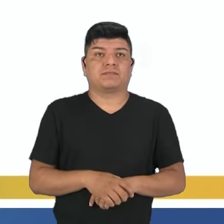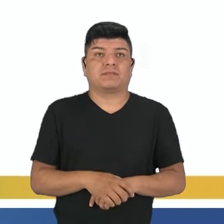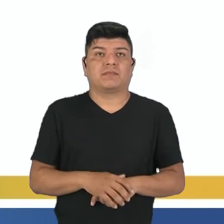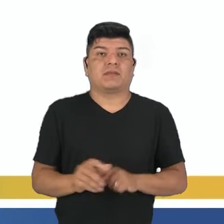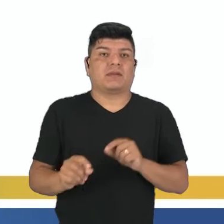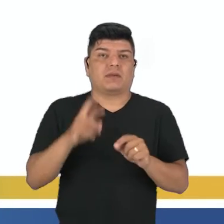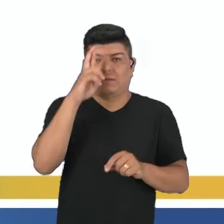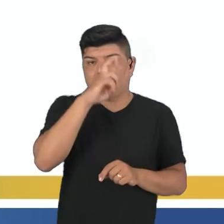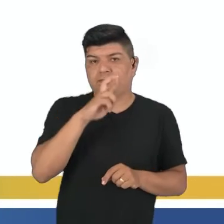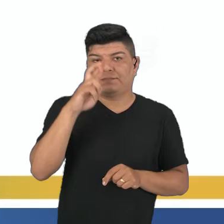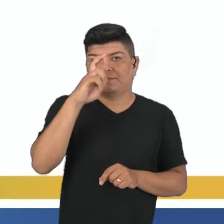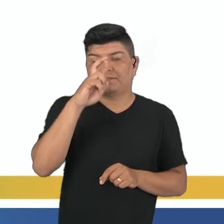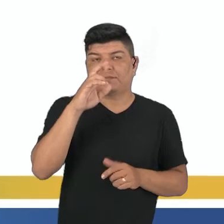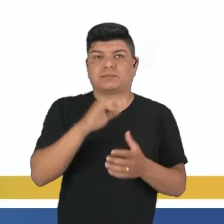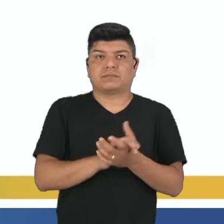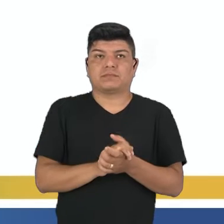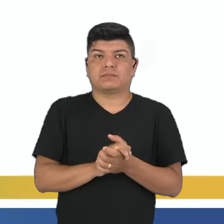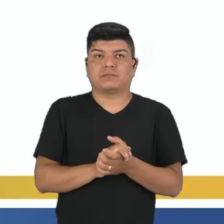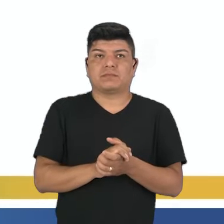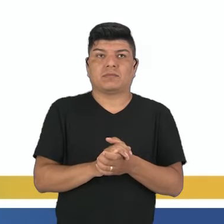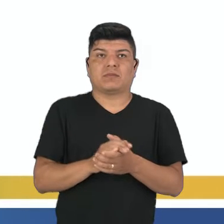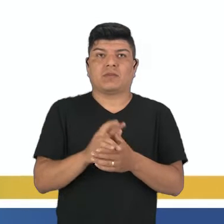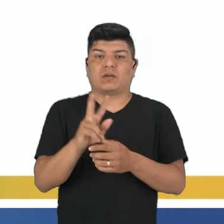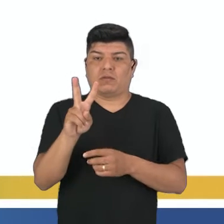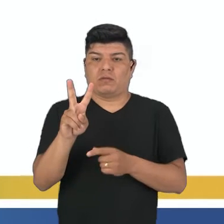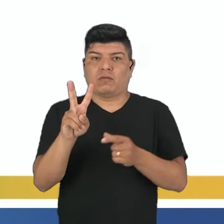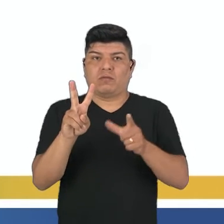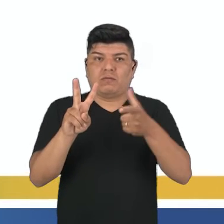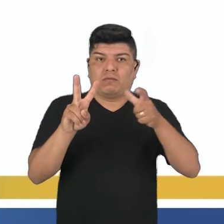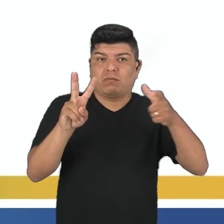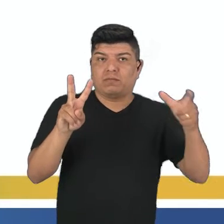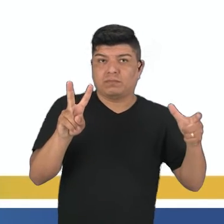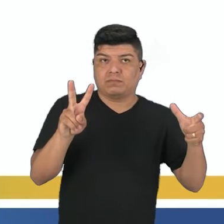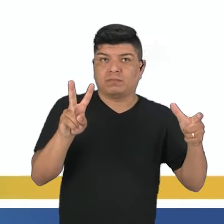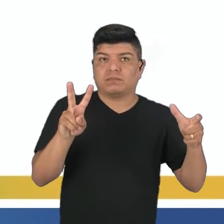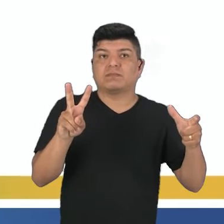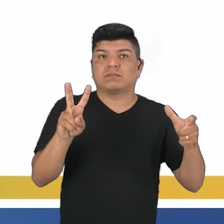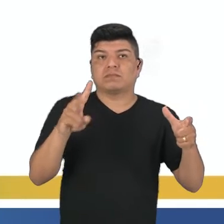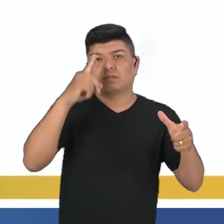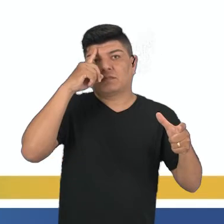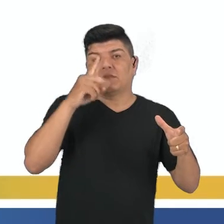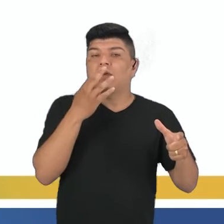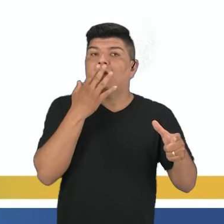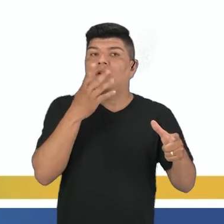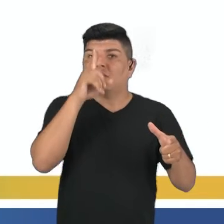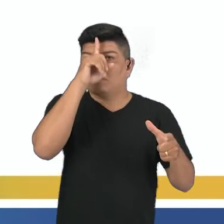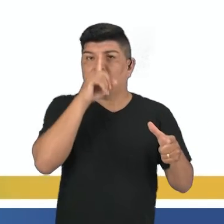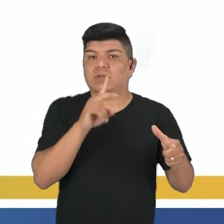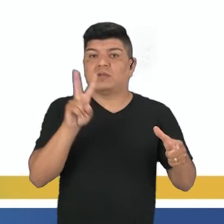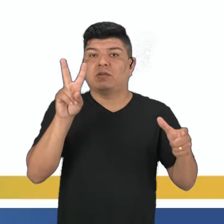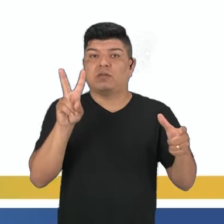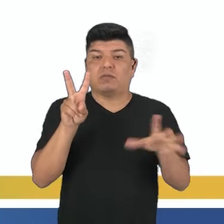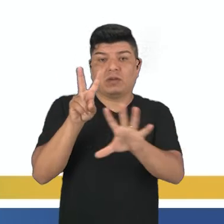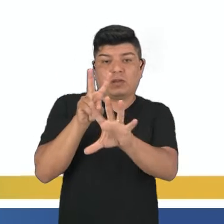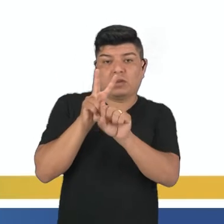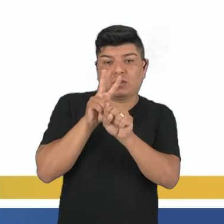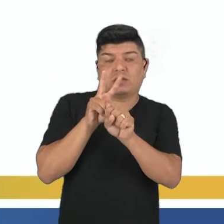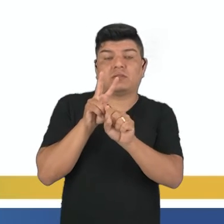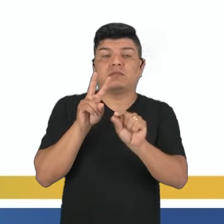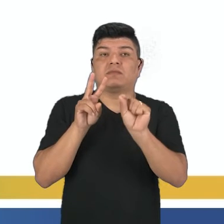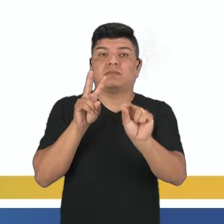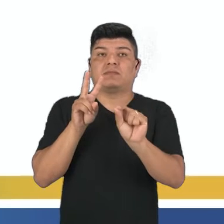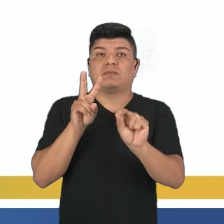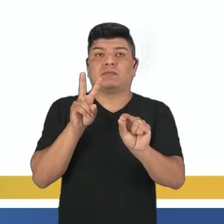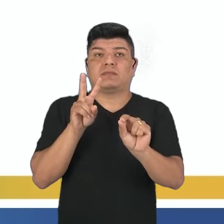fez o que? Ele observou, ele colocou lá que o Vzão, o V dominante, era para a cor amarela e o V recessivo era